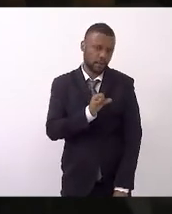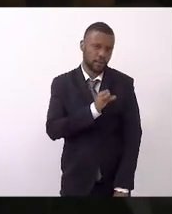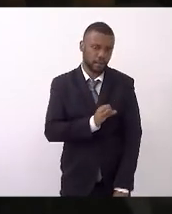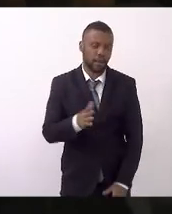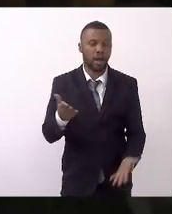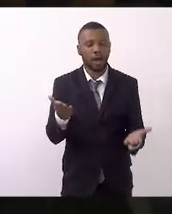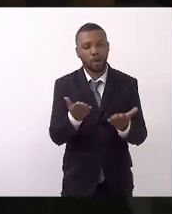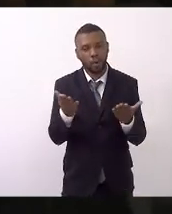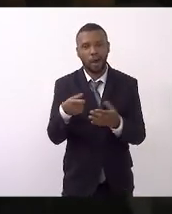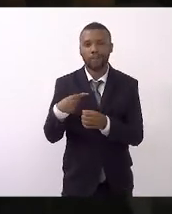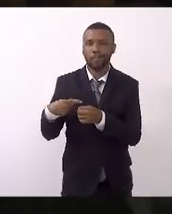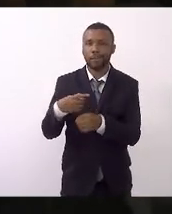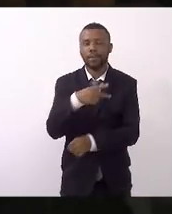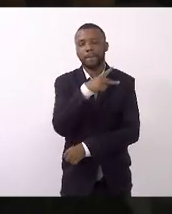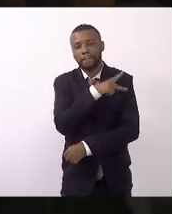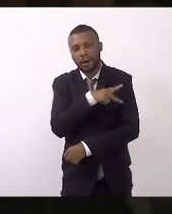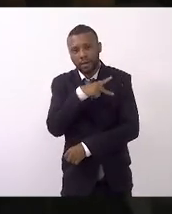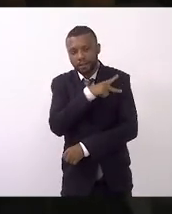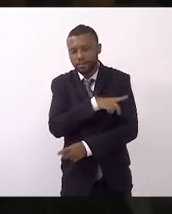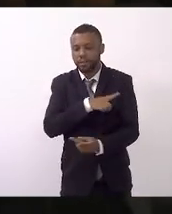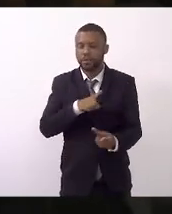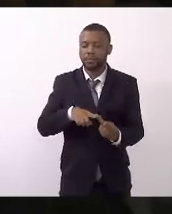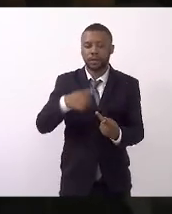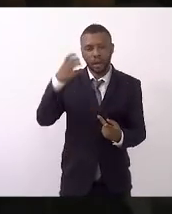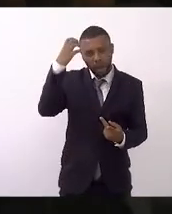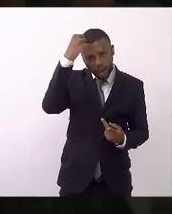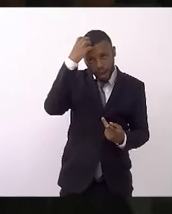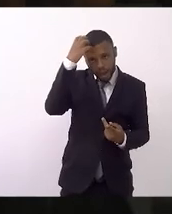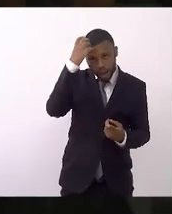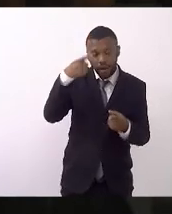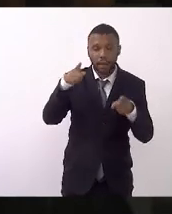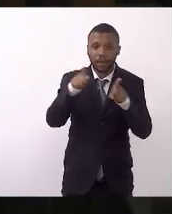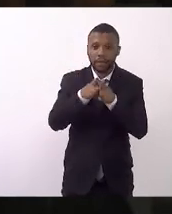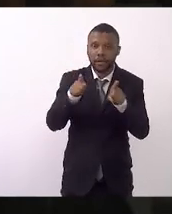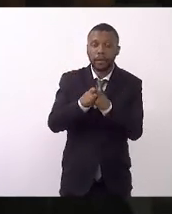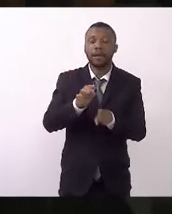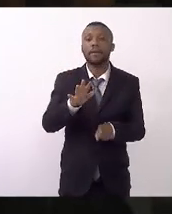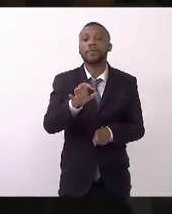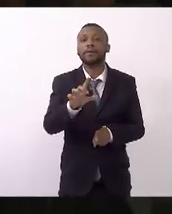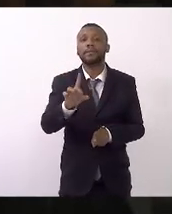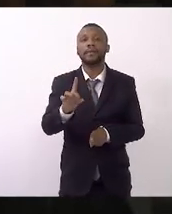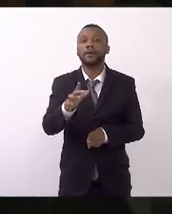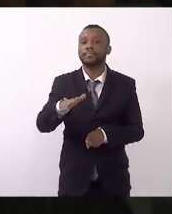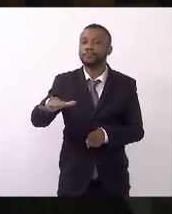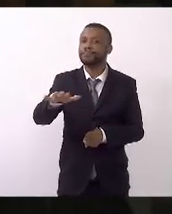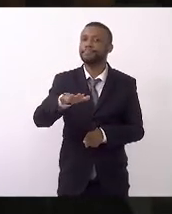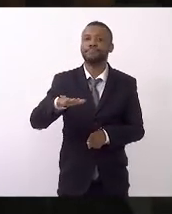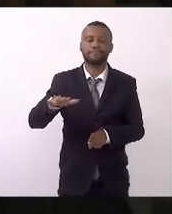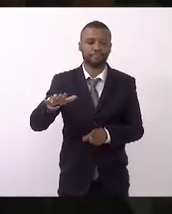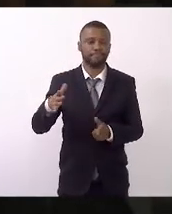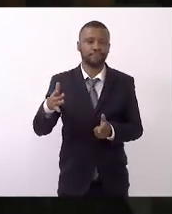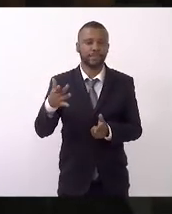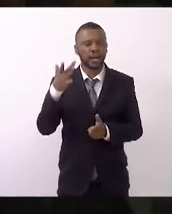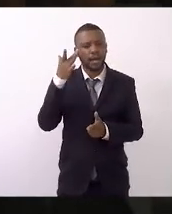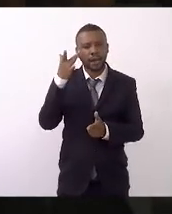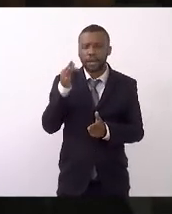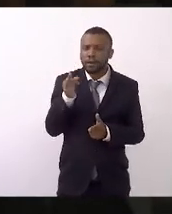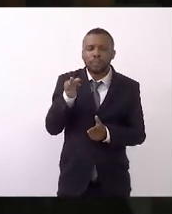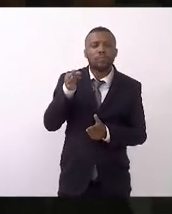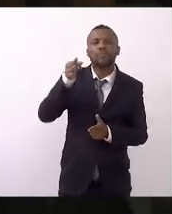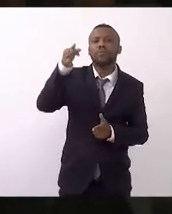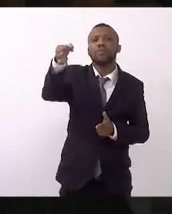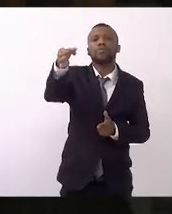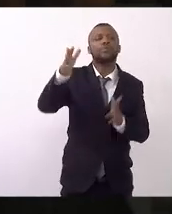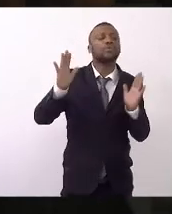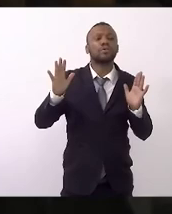Paraty, foi Angra, foi a nossa querida Baixada Fluminense. E amanhã